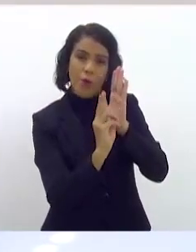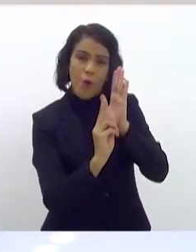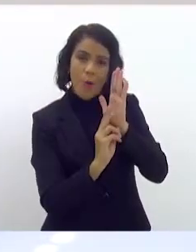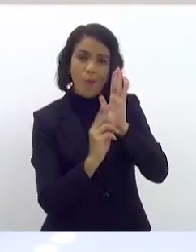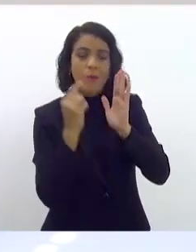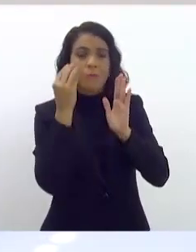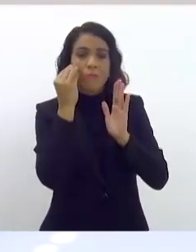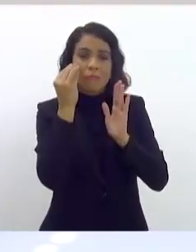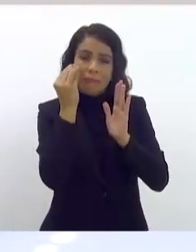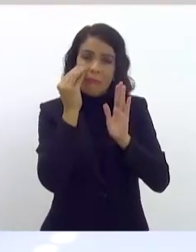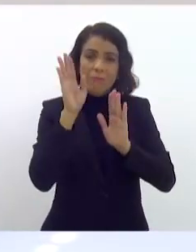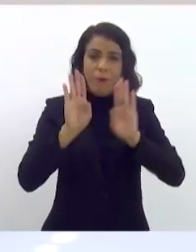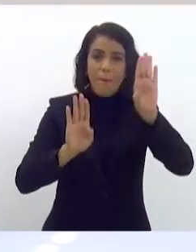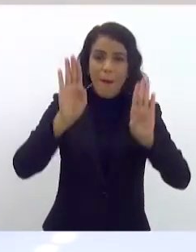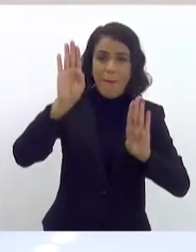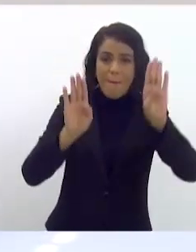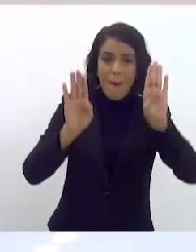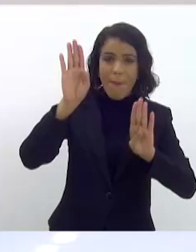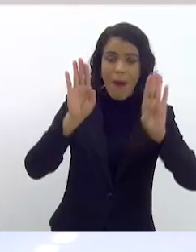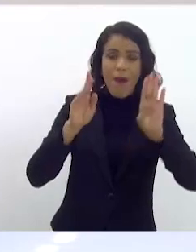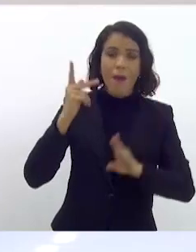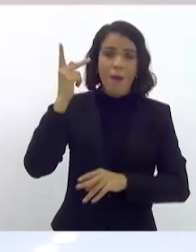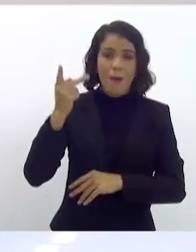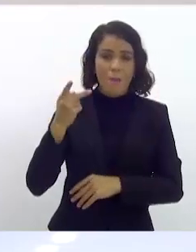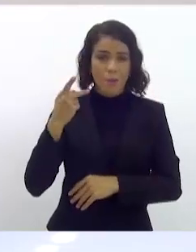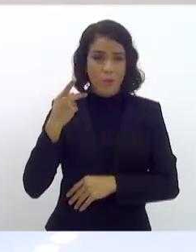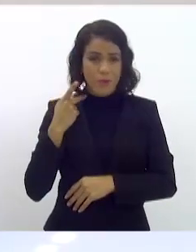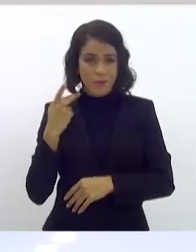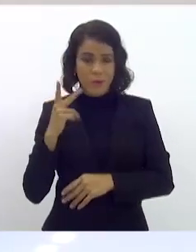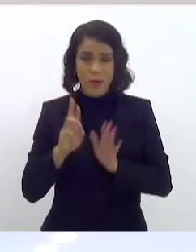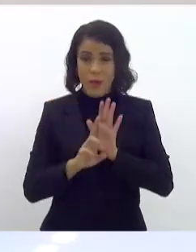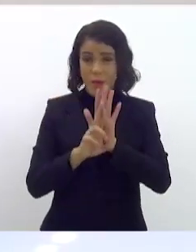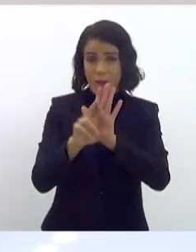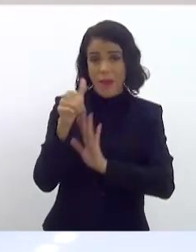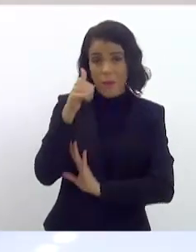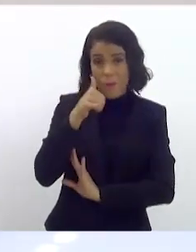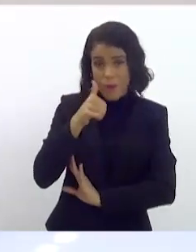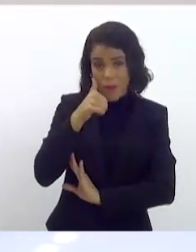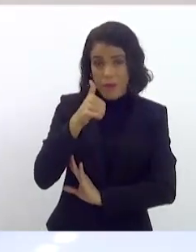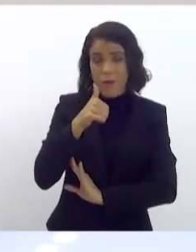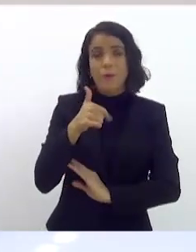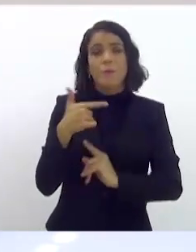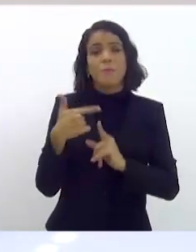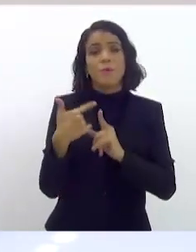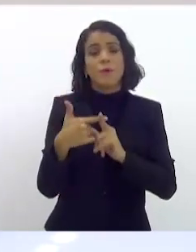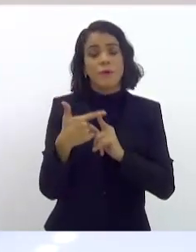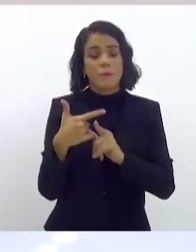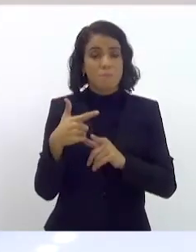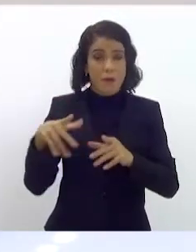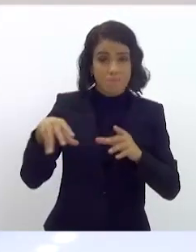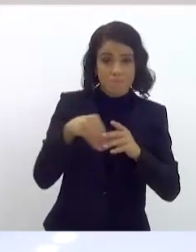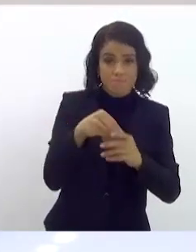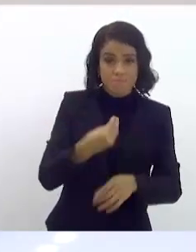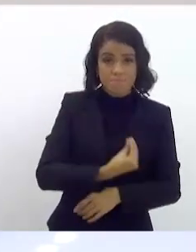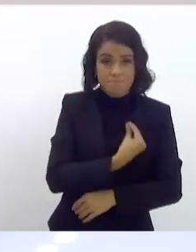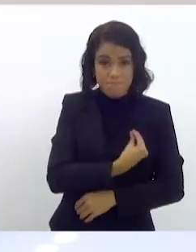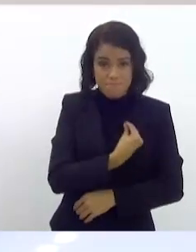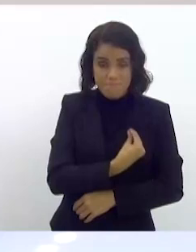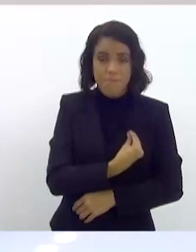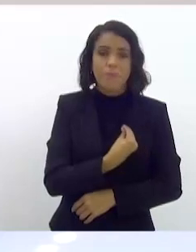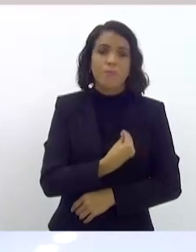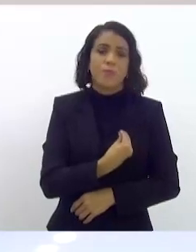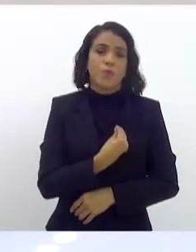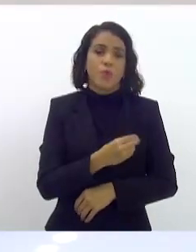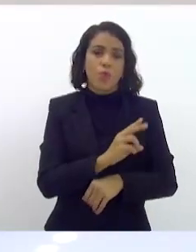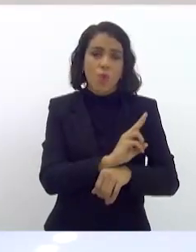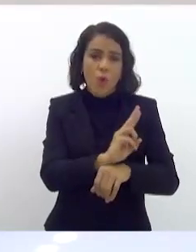à Procuradoria da Mulher, e a gente precisa disso, porque para participar do Observatório da Violência contra a